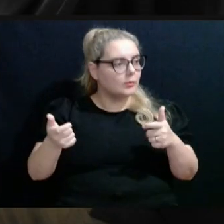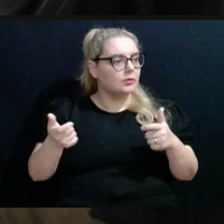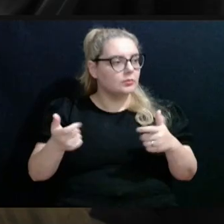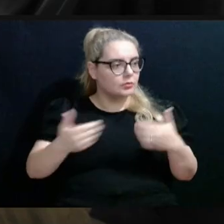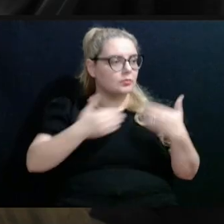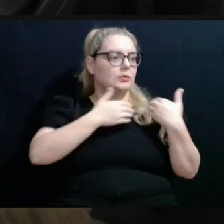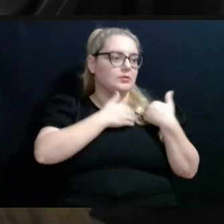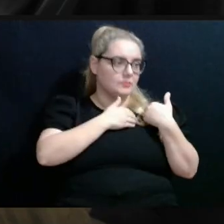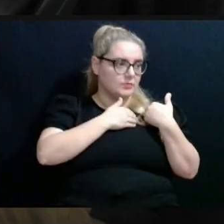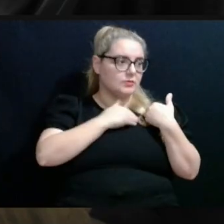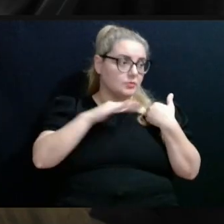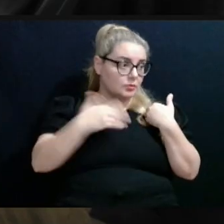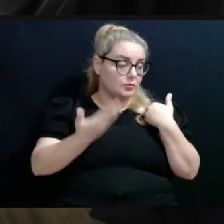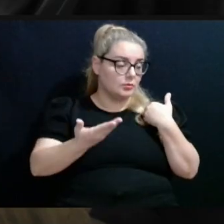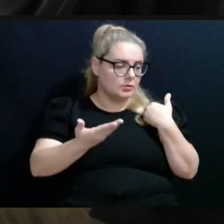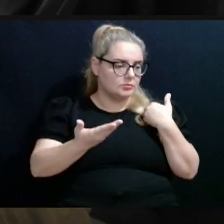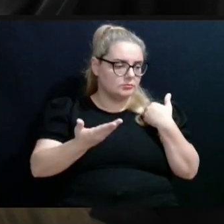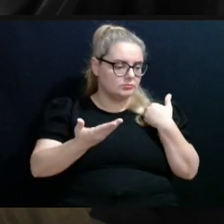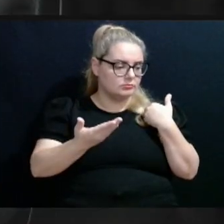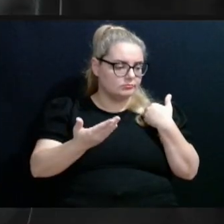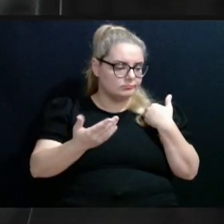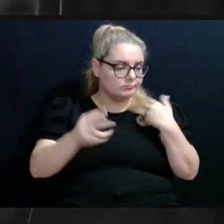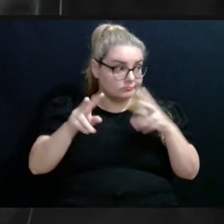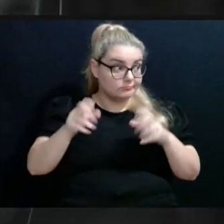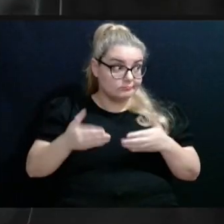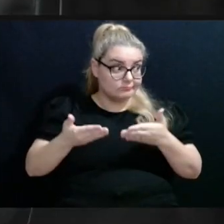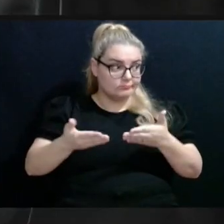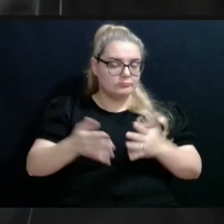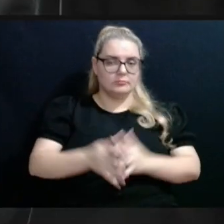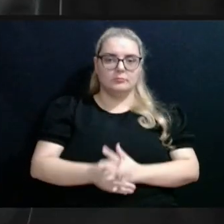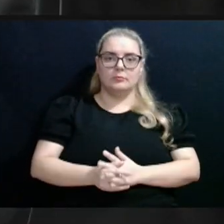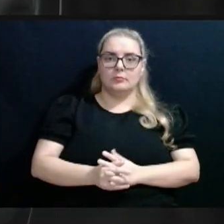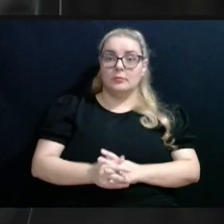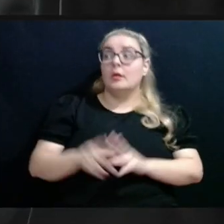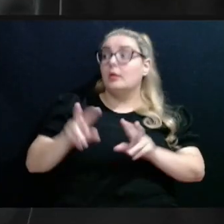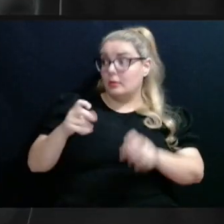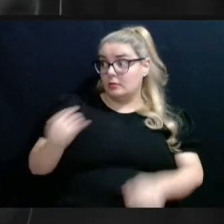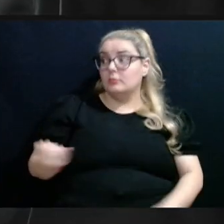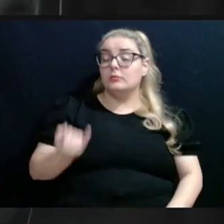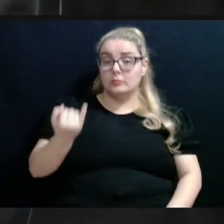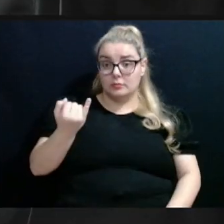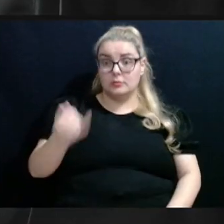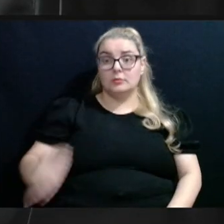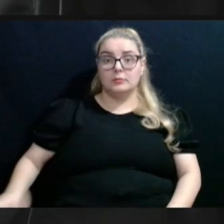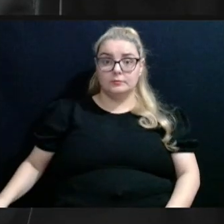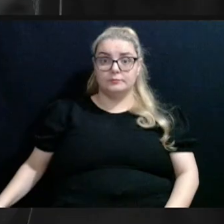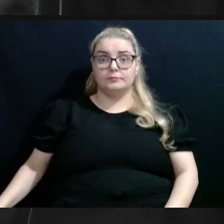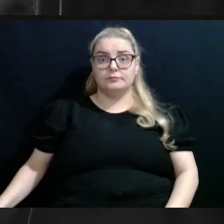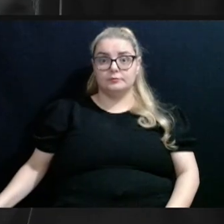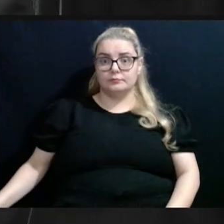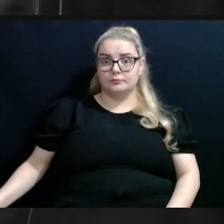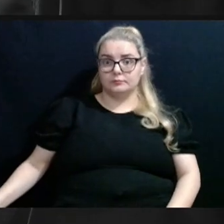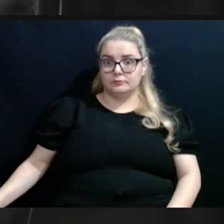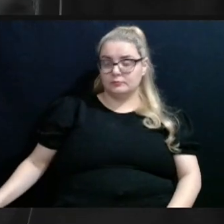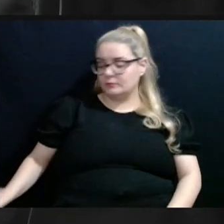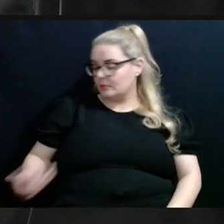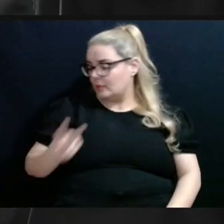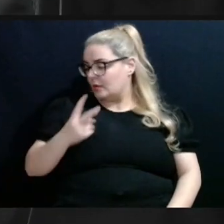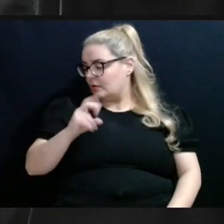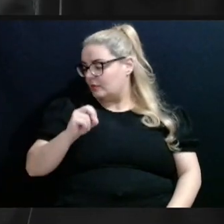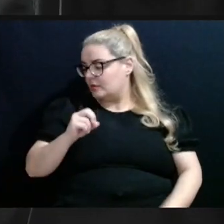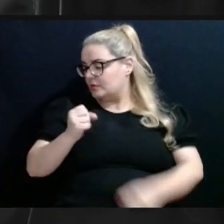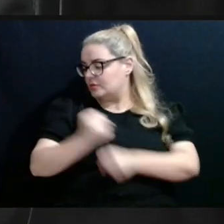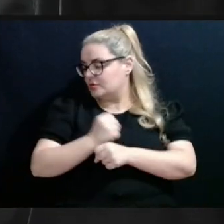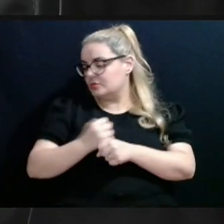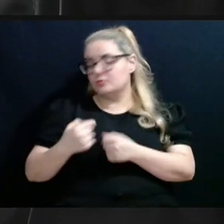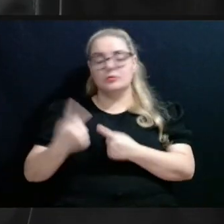responsabilidade quando a gente levanta esse tema? É um tema importante que há 20 anos atrás, 2004, por aí,